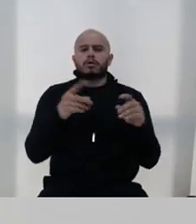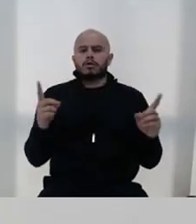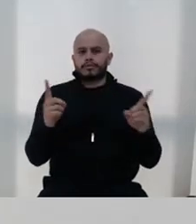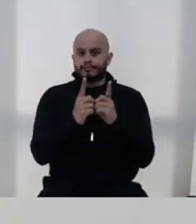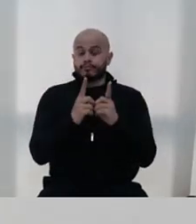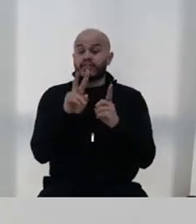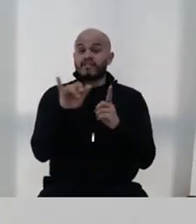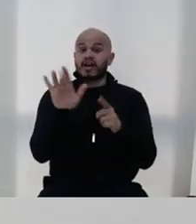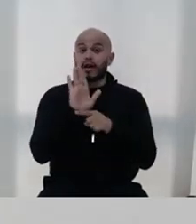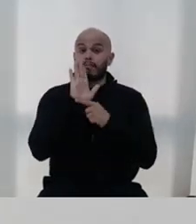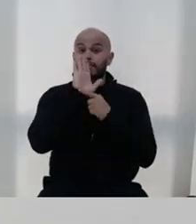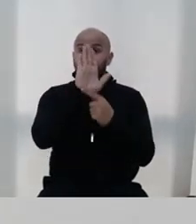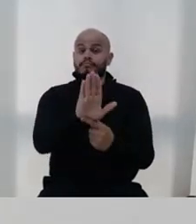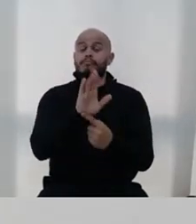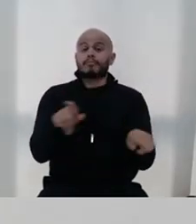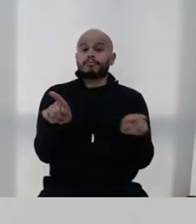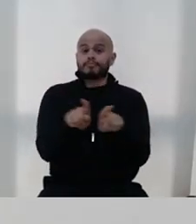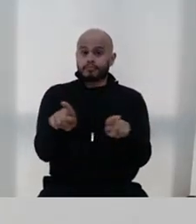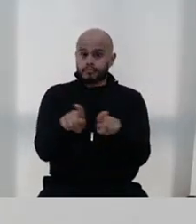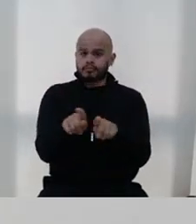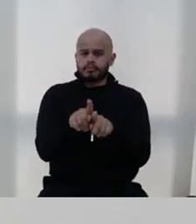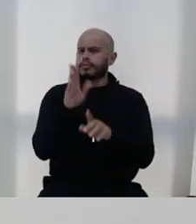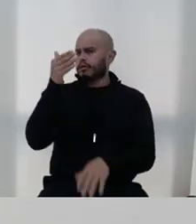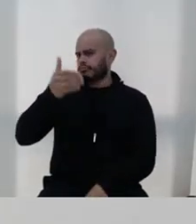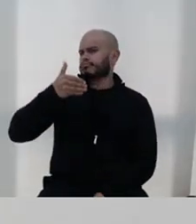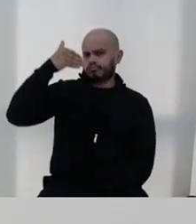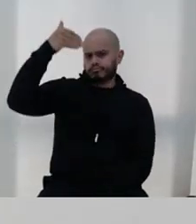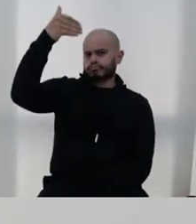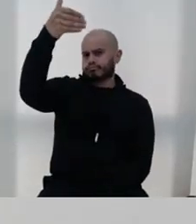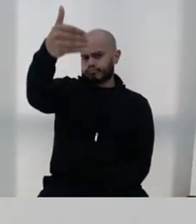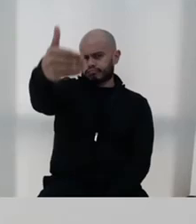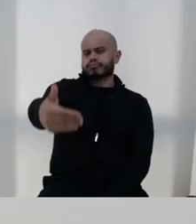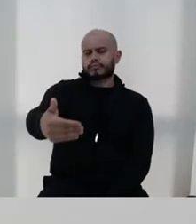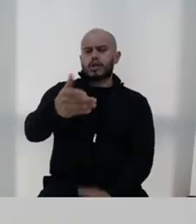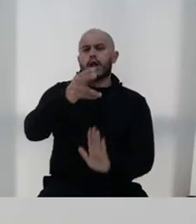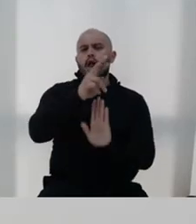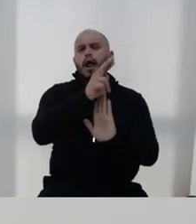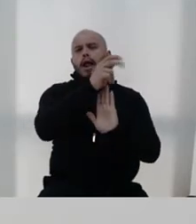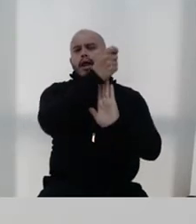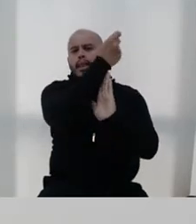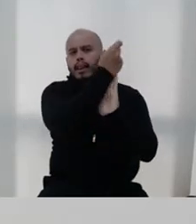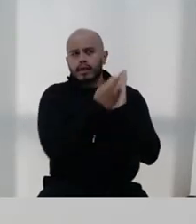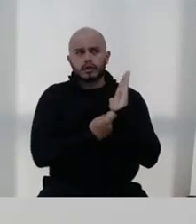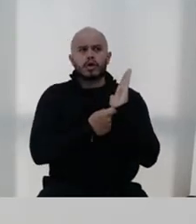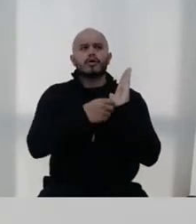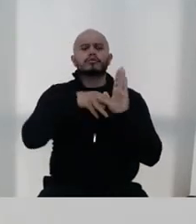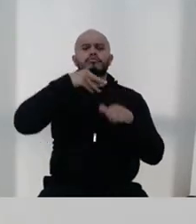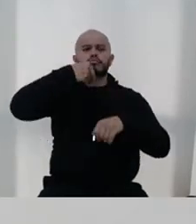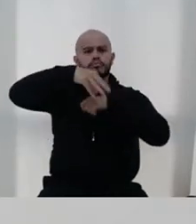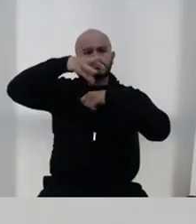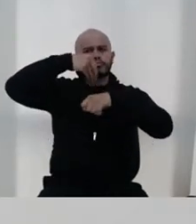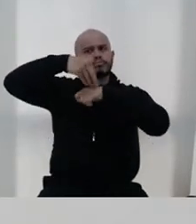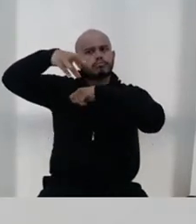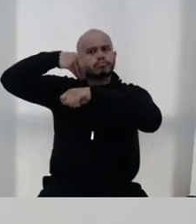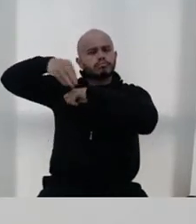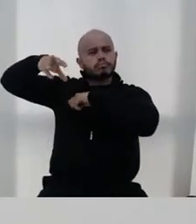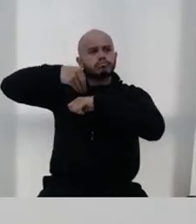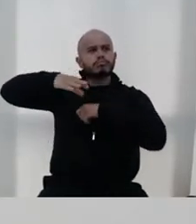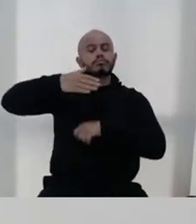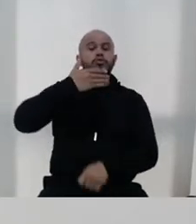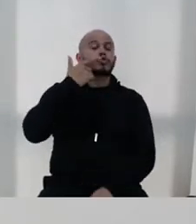apresentará à Defensoria Pública Geral, posteriormente, um relatório com sugestões para ampliação